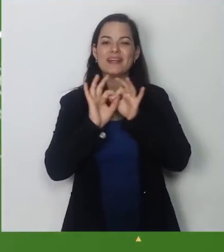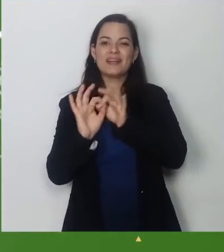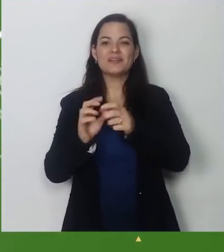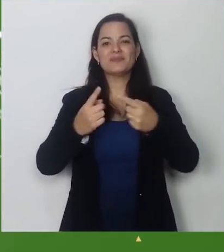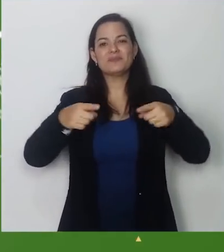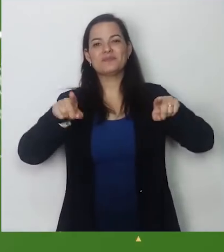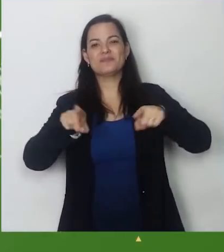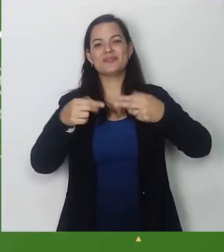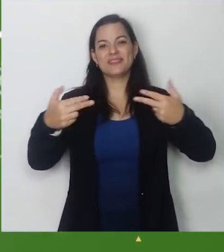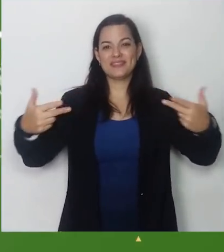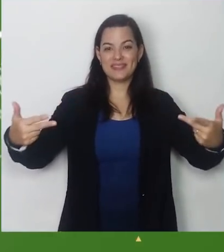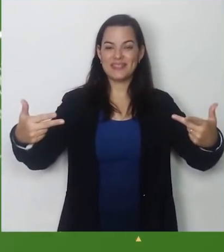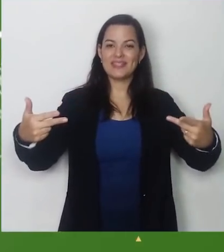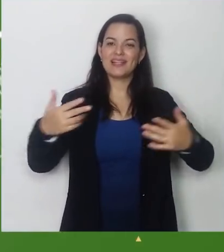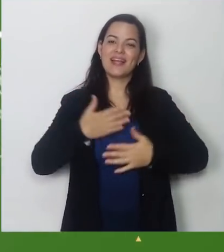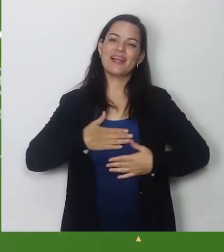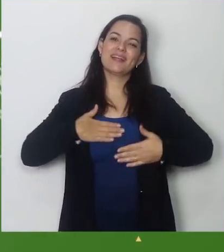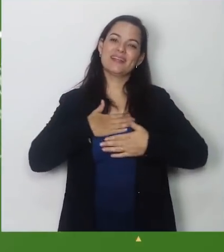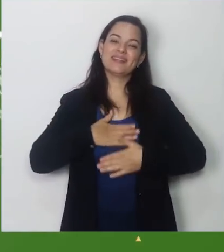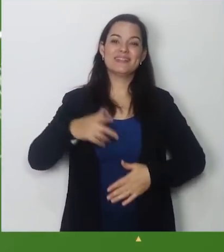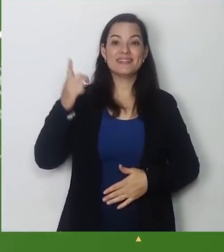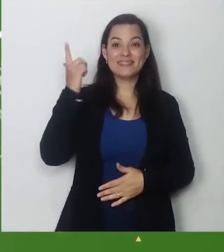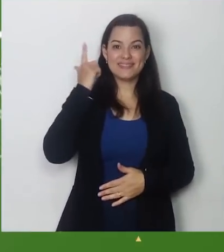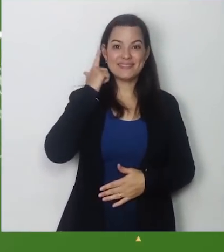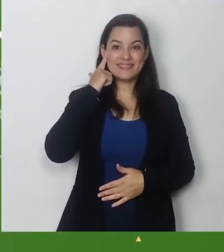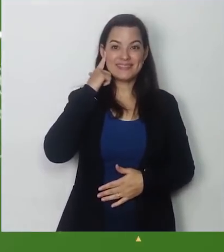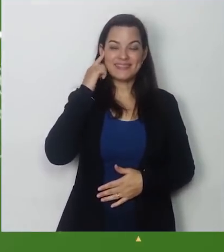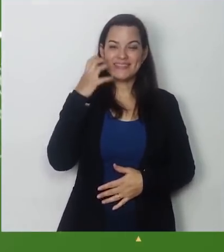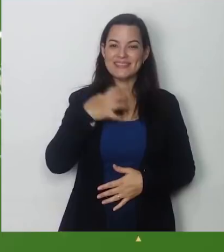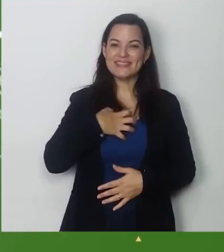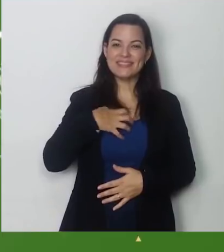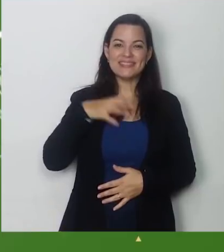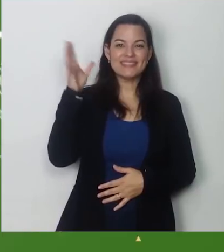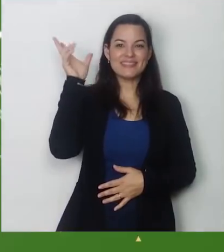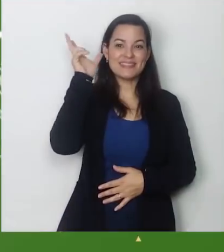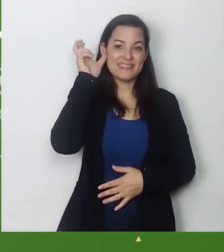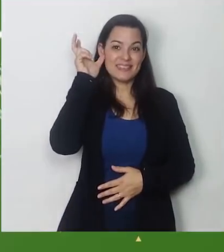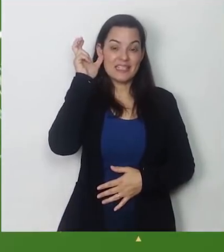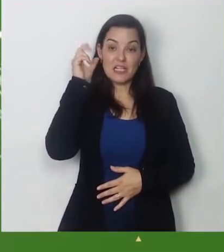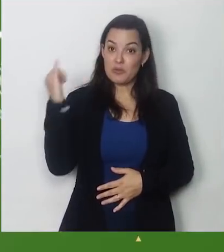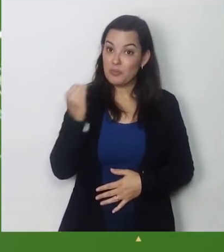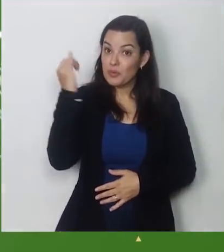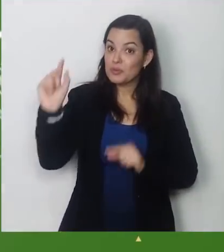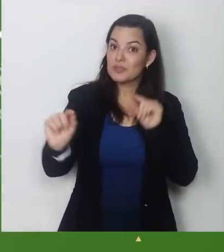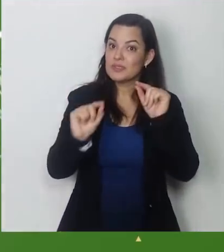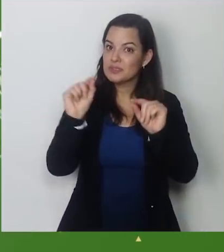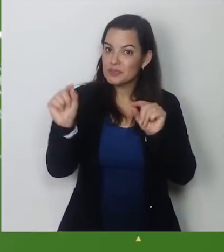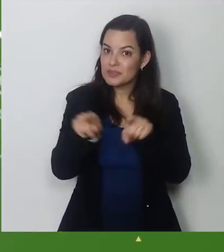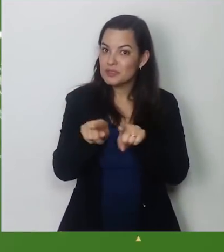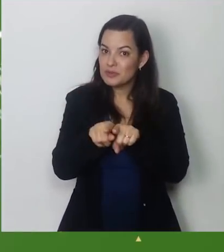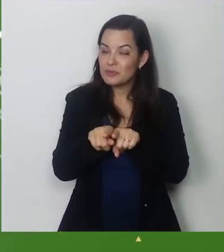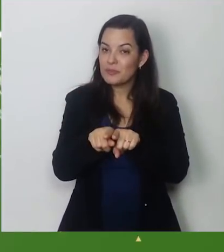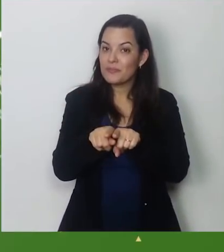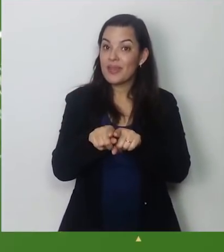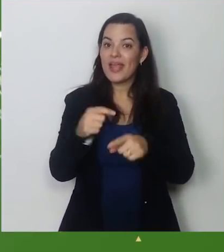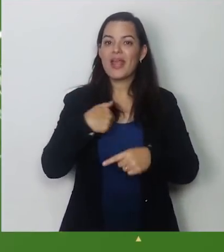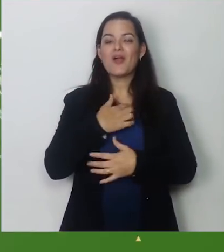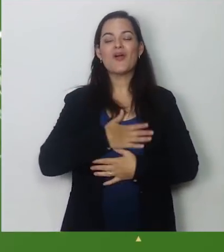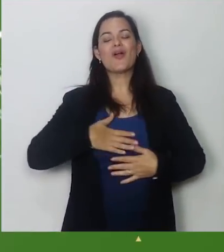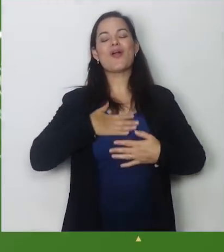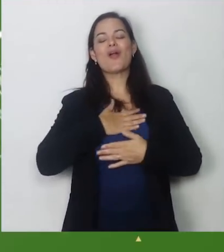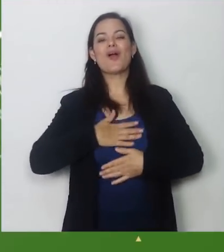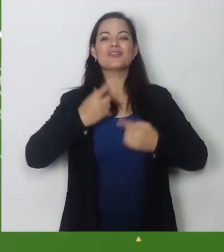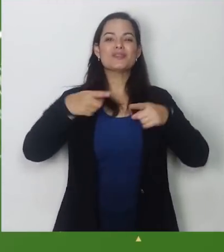nossos ouvidos. E uma coisa que é importante pensar é que às vezes o que é agradável para mim pode não ser agradável